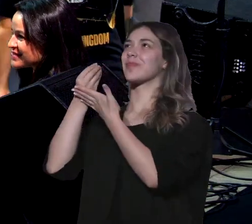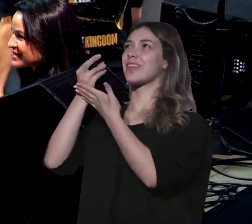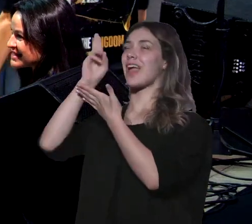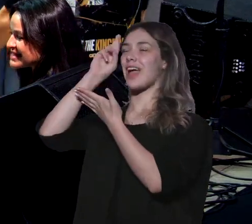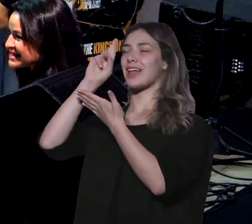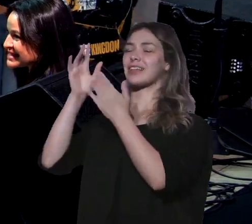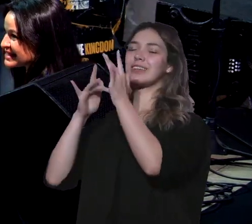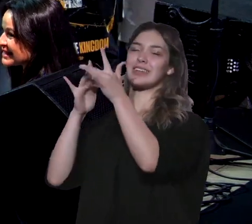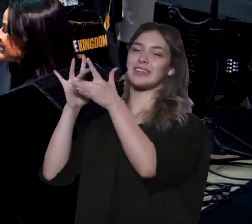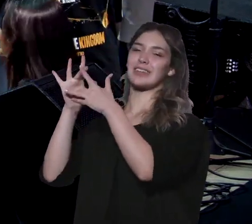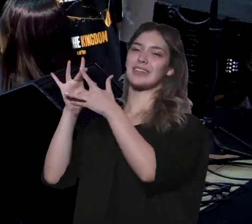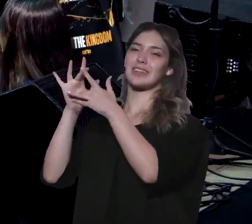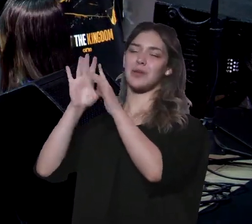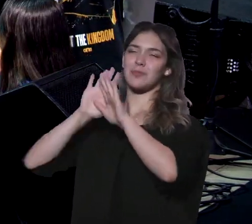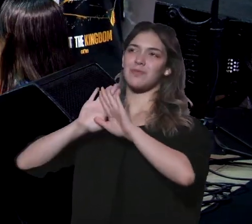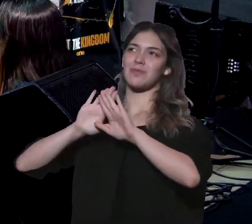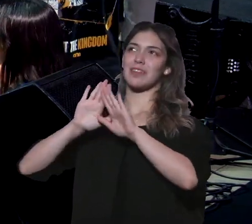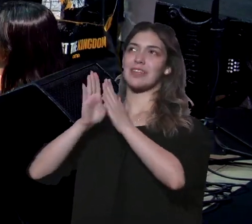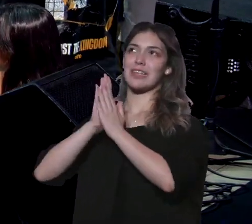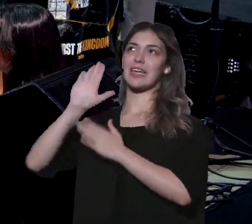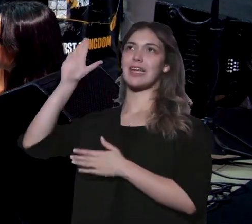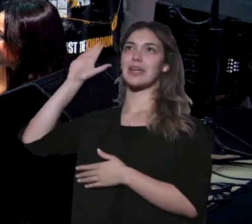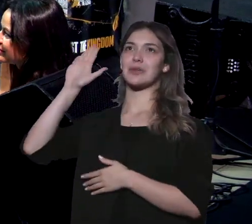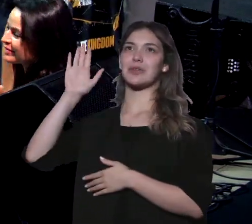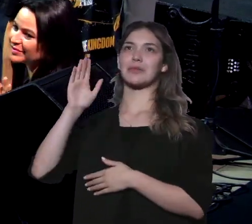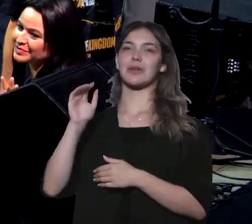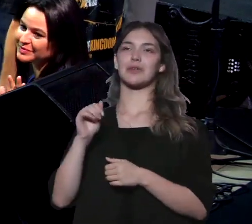as suas mãos, repete assim comigo: Senhor Jesus.